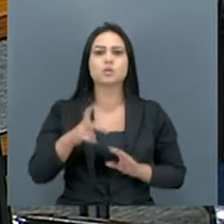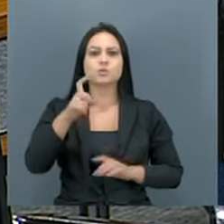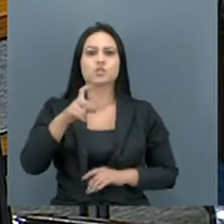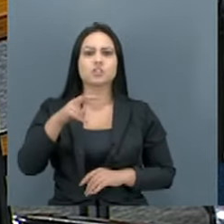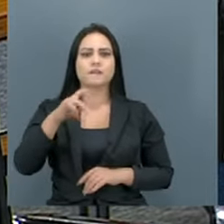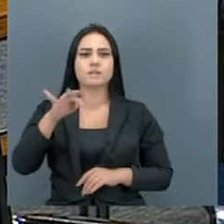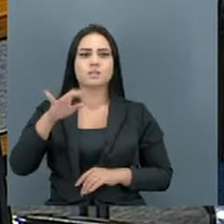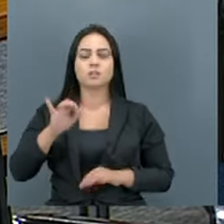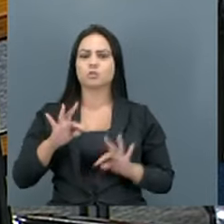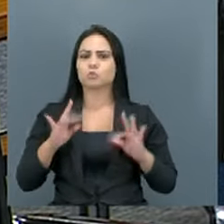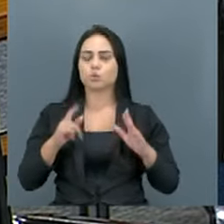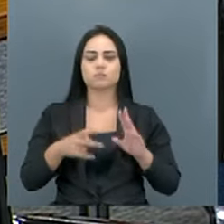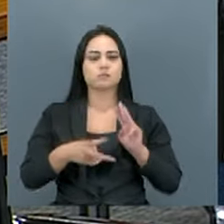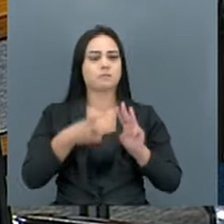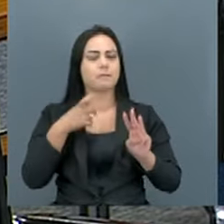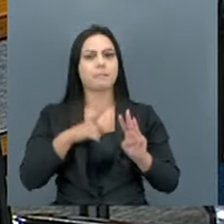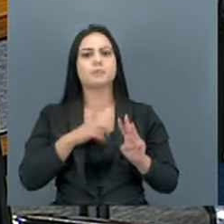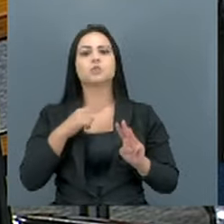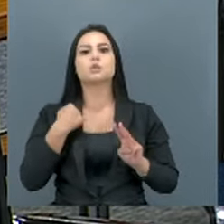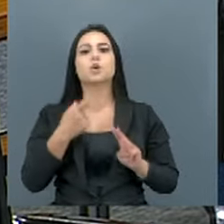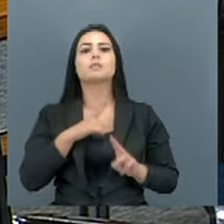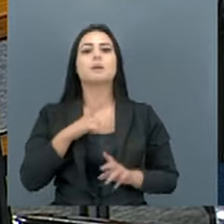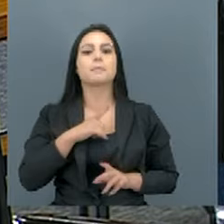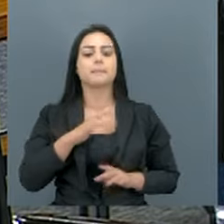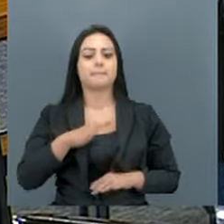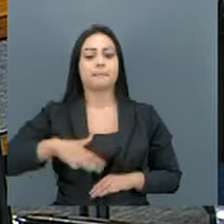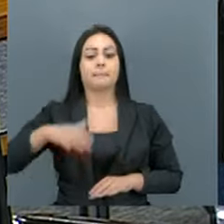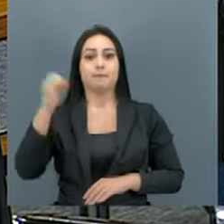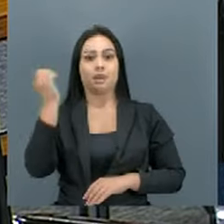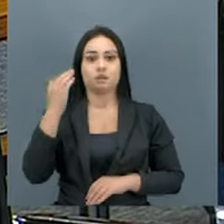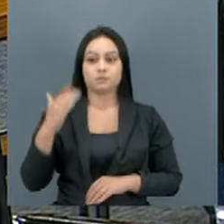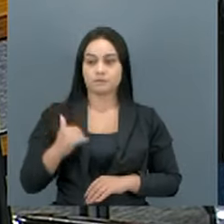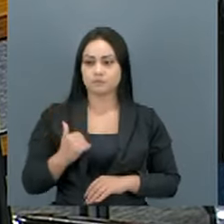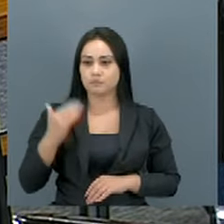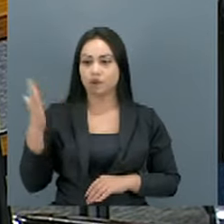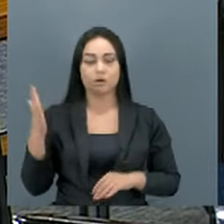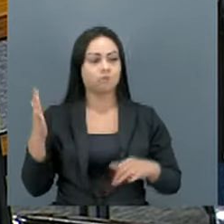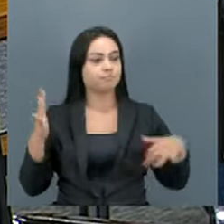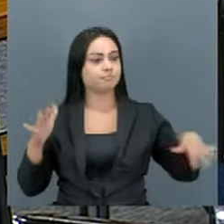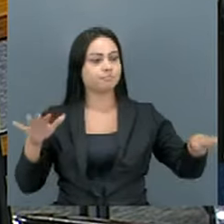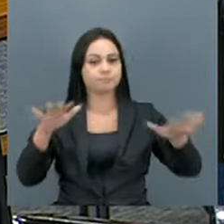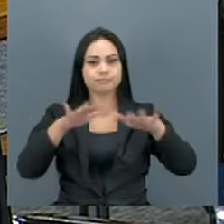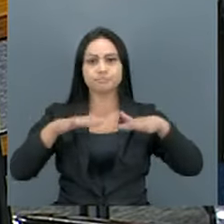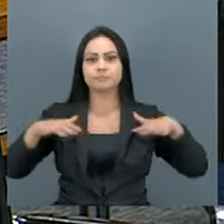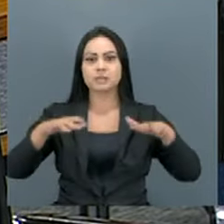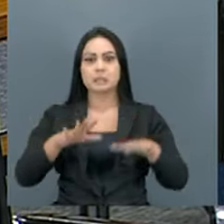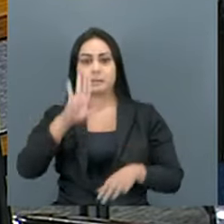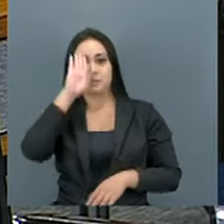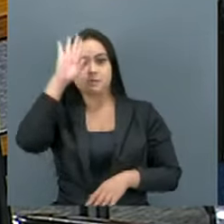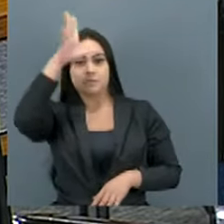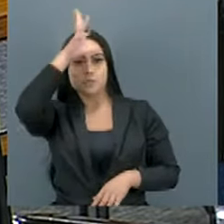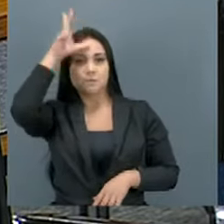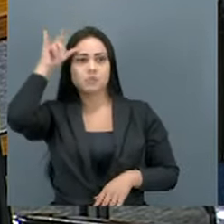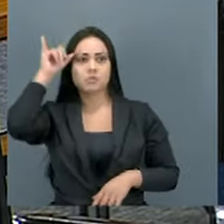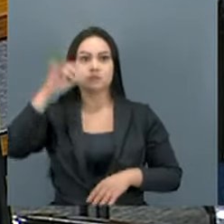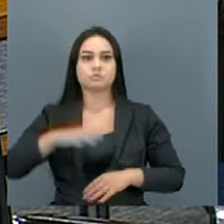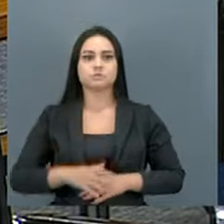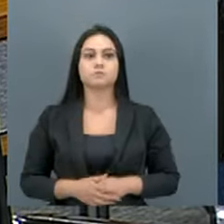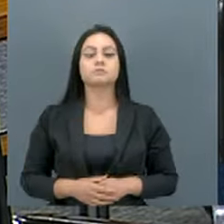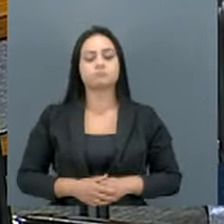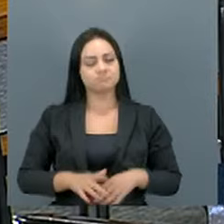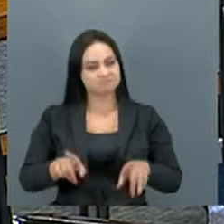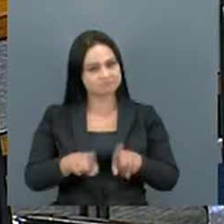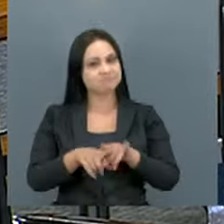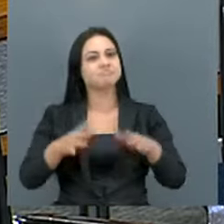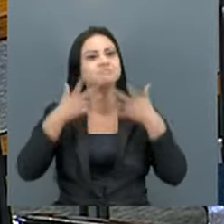mas de todas as etnias que nós temos pelo nosso Brasil afora, principalmente na Amazônia. E é com alegria que